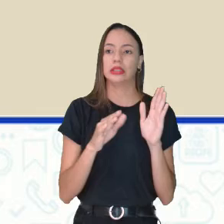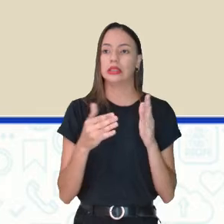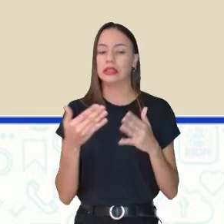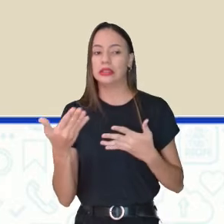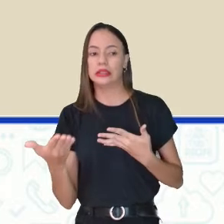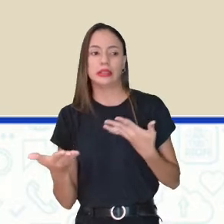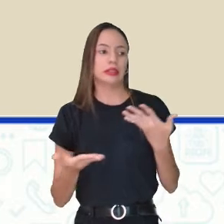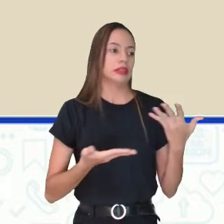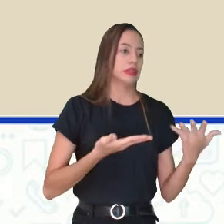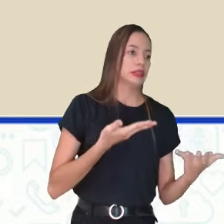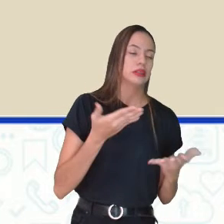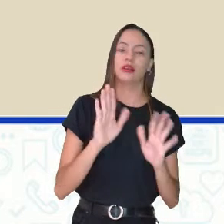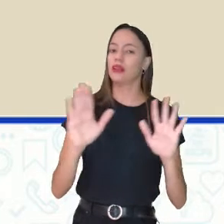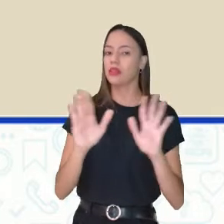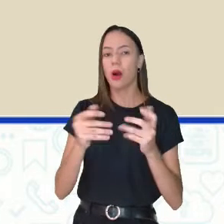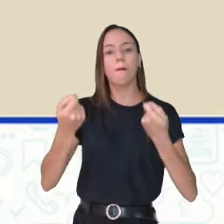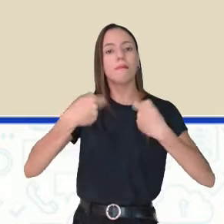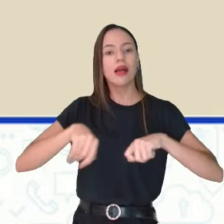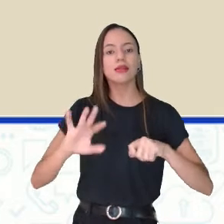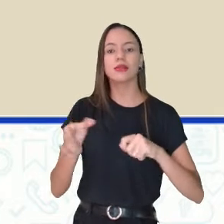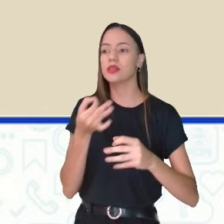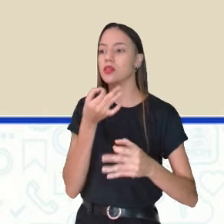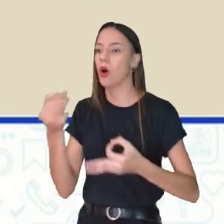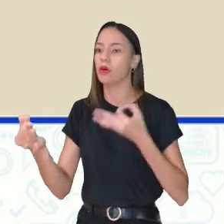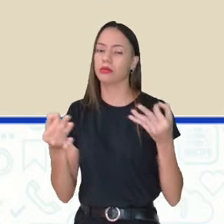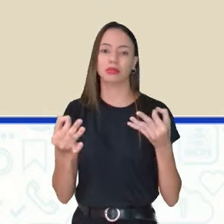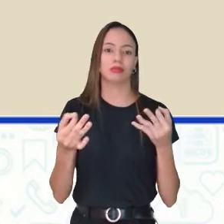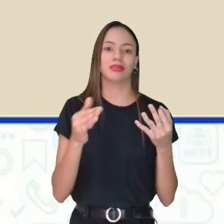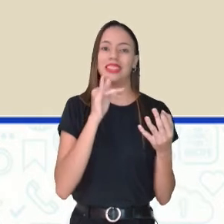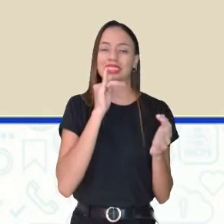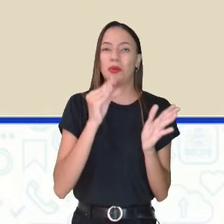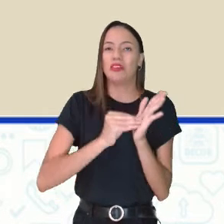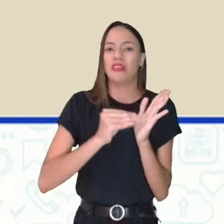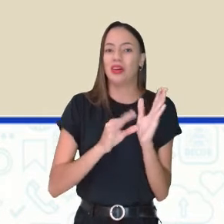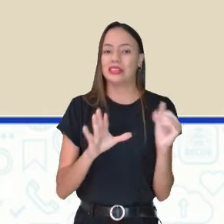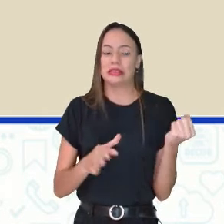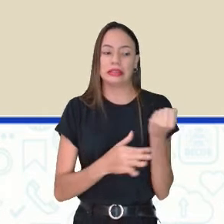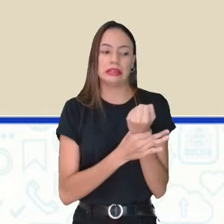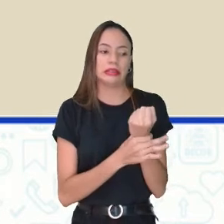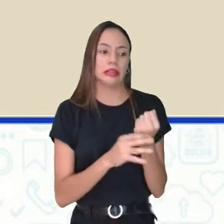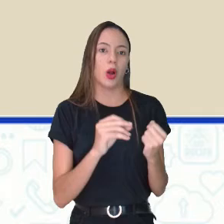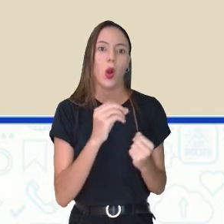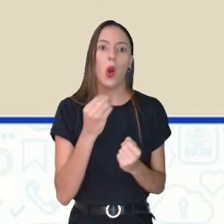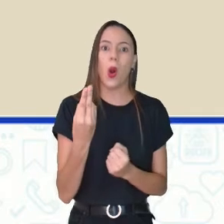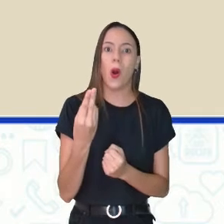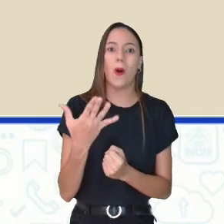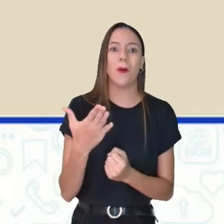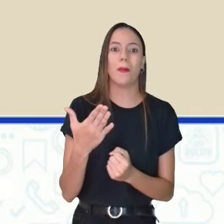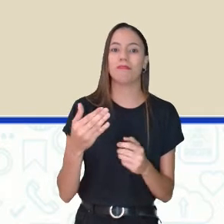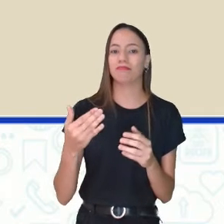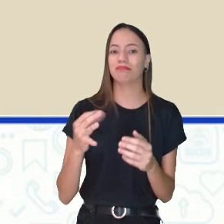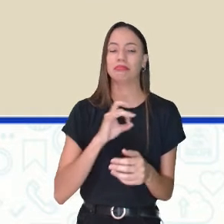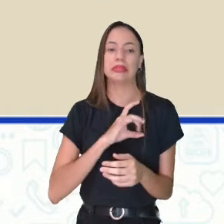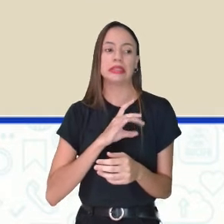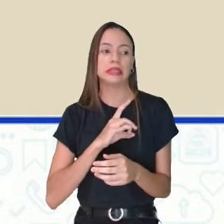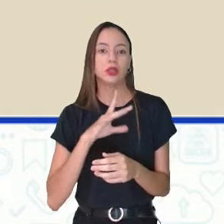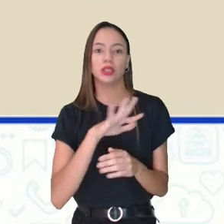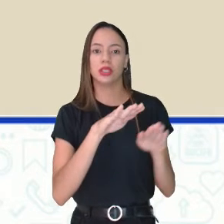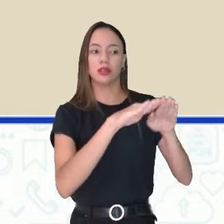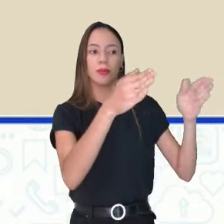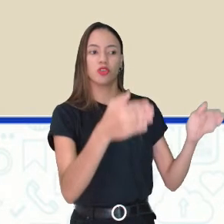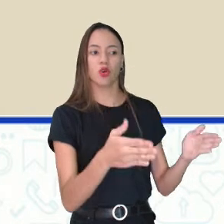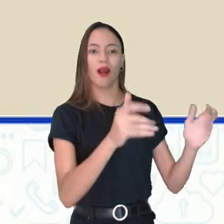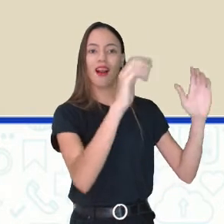muro, seja por insegurança ou por medo de desagradar a banca corretora ou mesmo